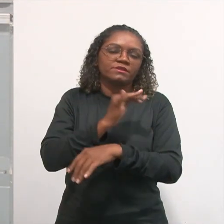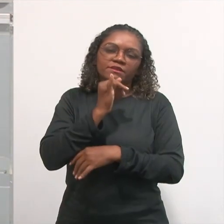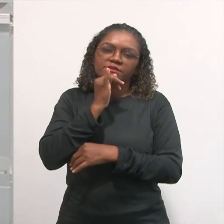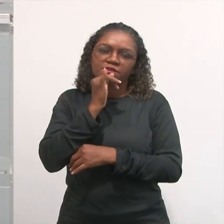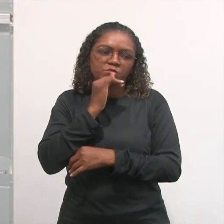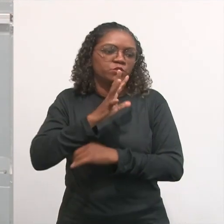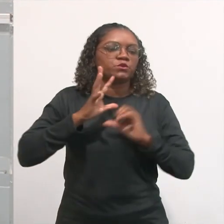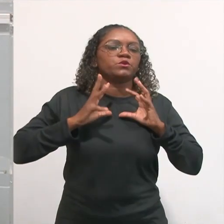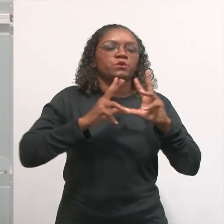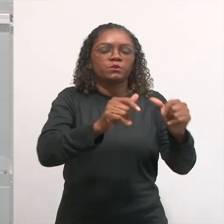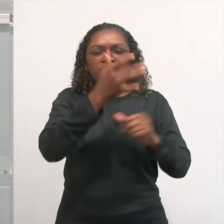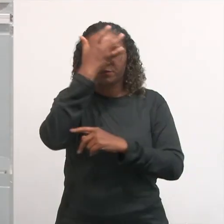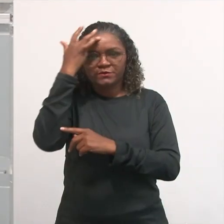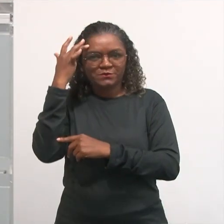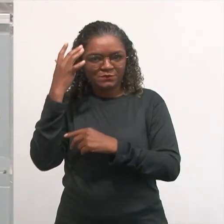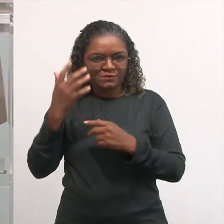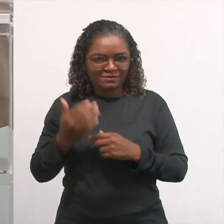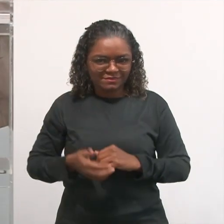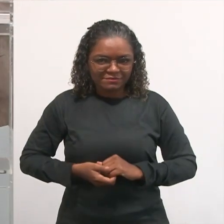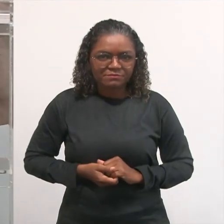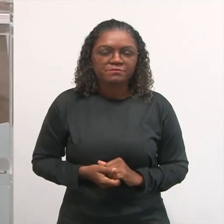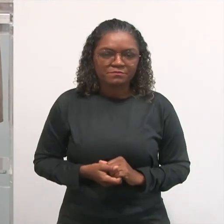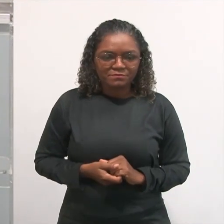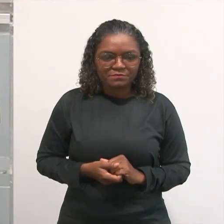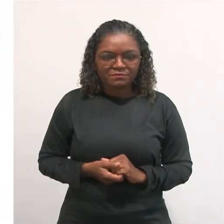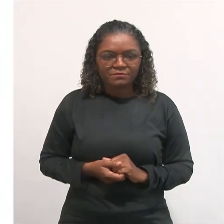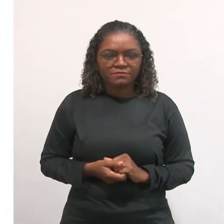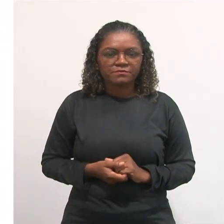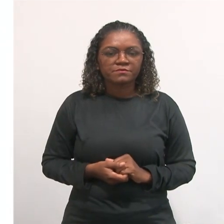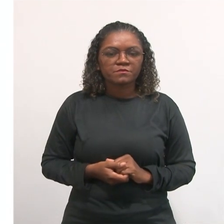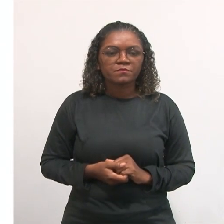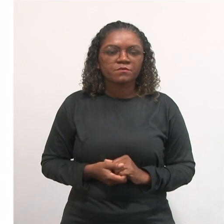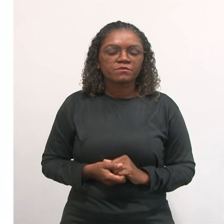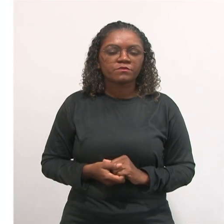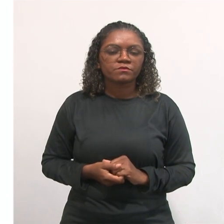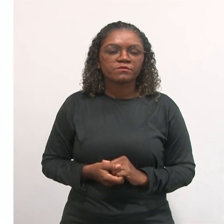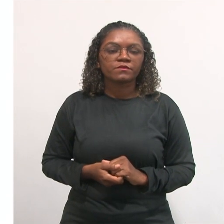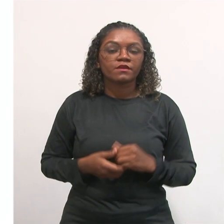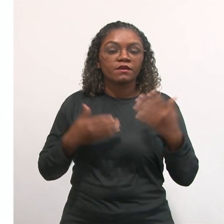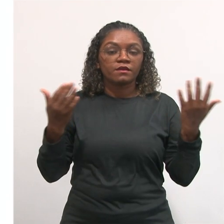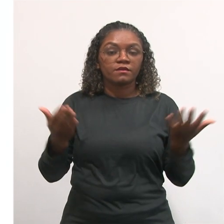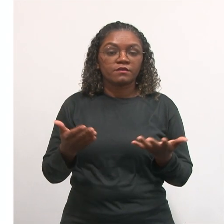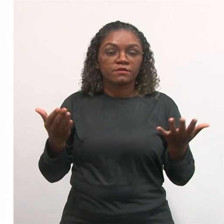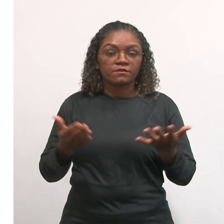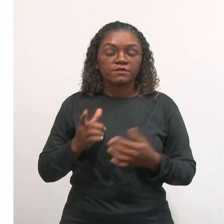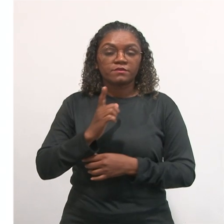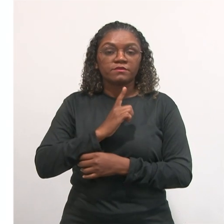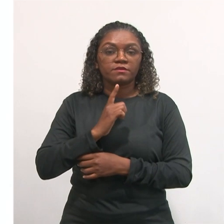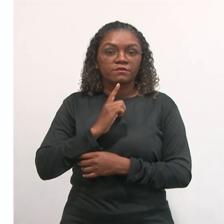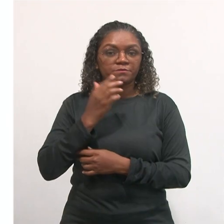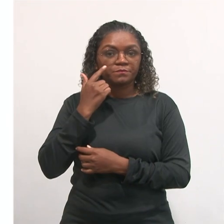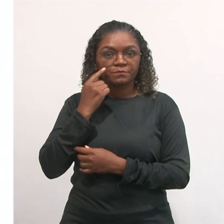eu tenho todo mundo e analisei todo mundo. Aqui, por exemplo, a gente tem